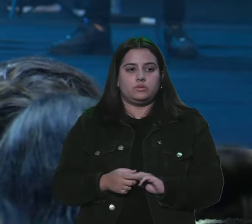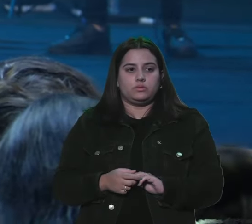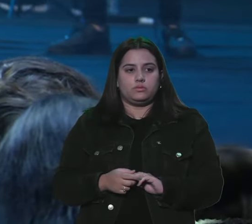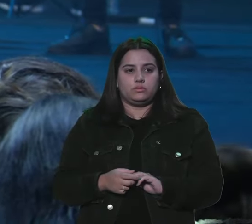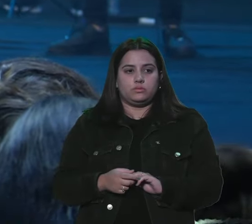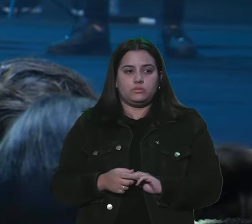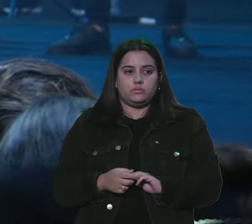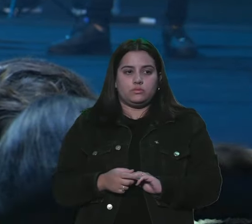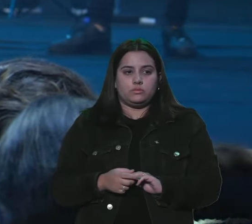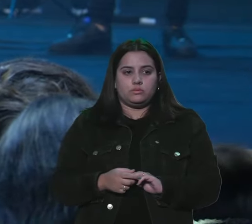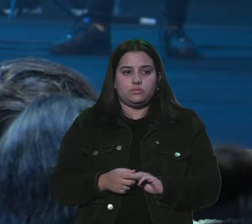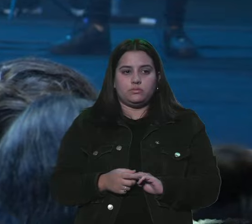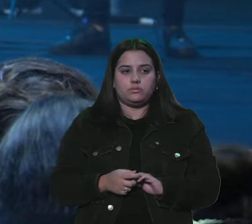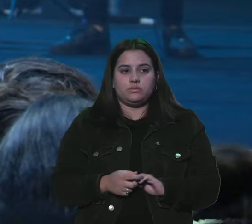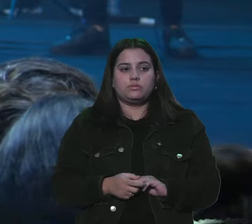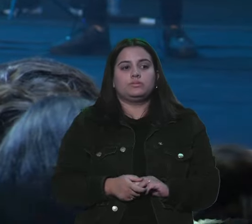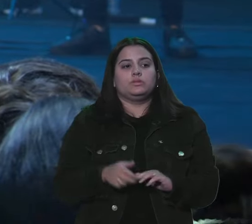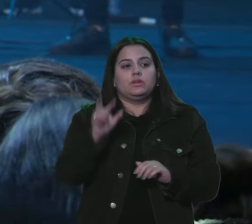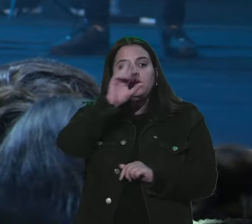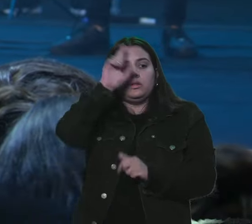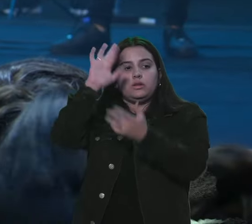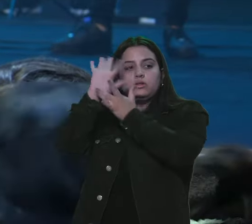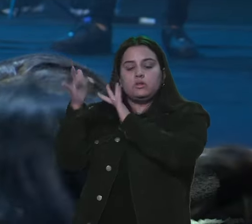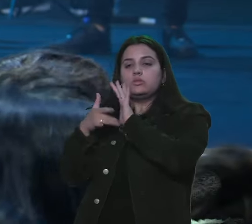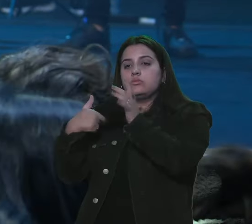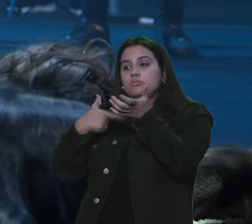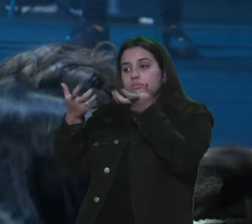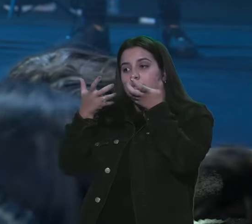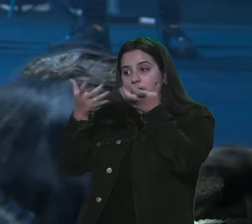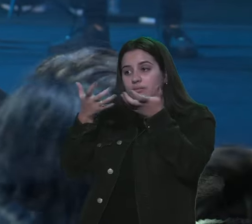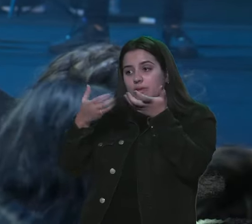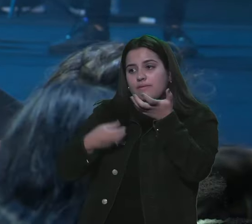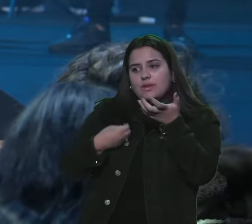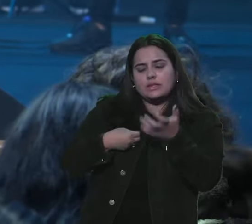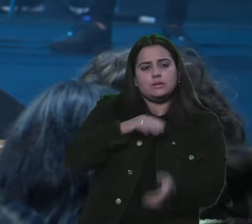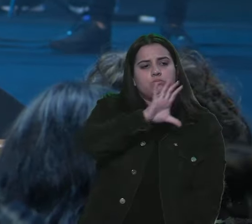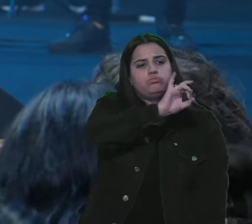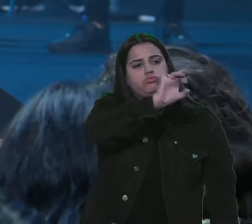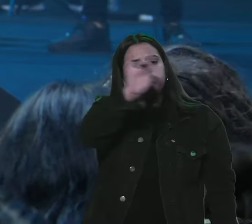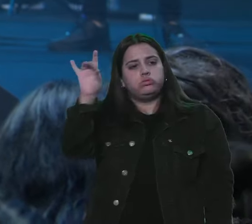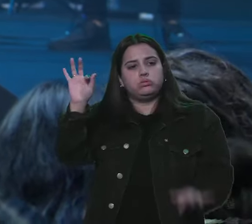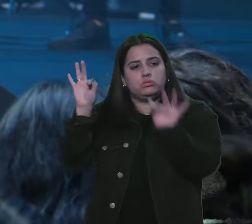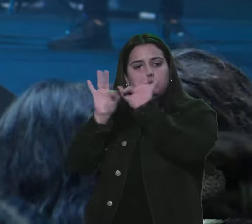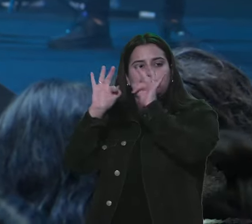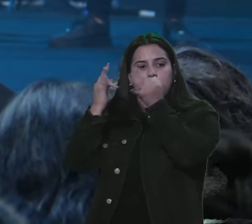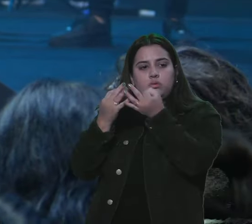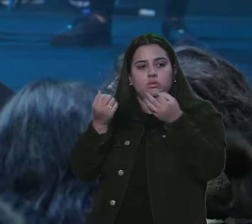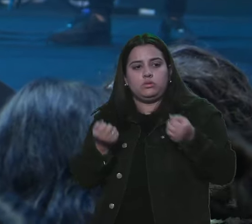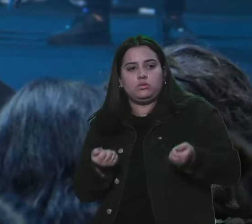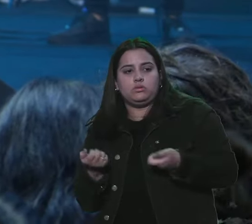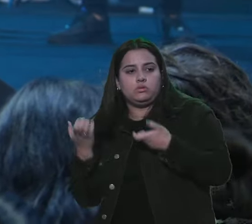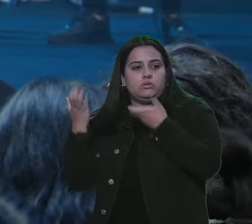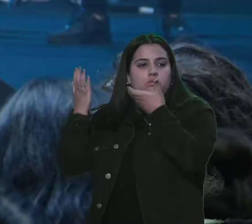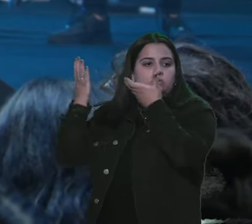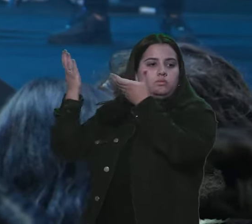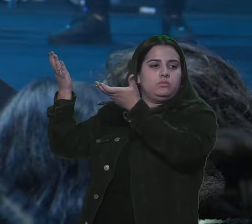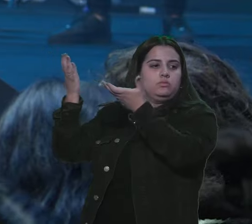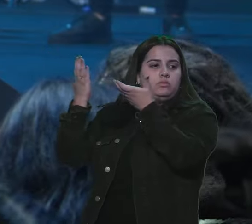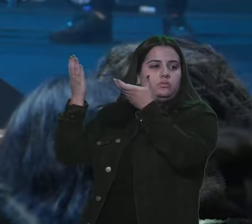Jesus, eu quero entregar a vida de cada familiar aqui, de cada adolescente que veio neste